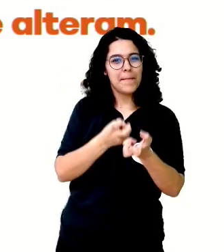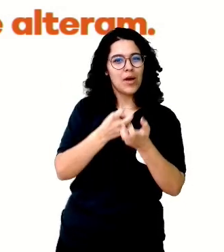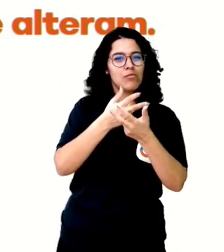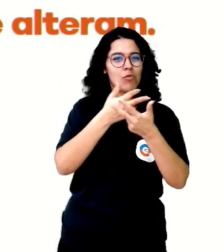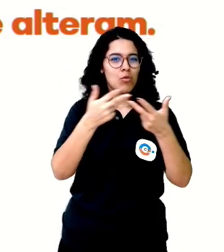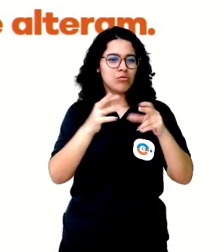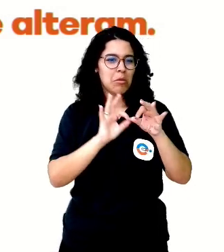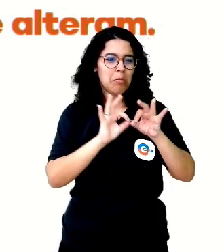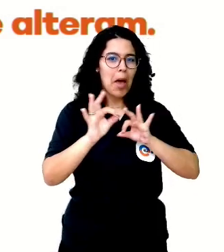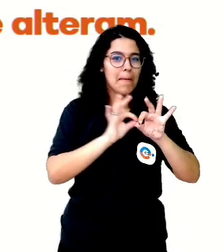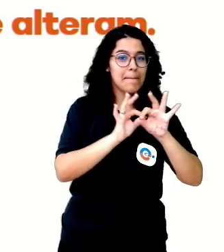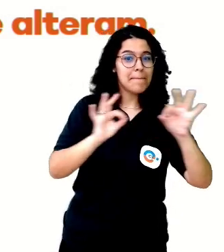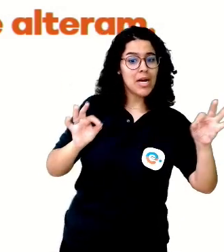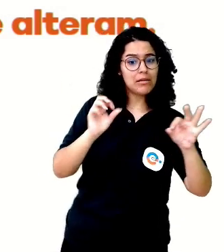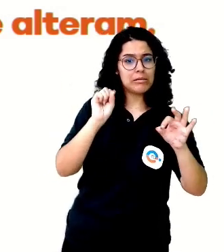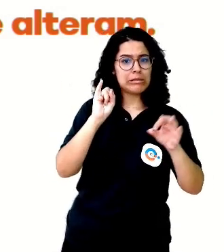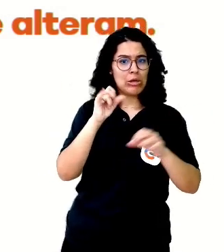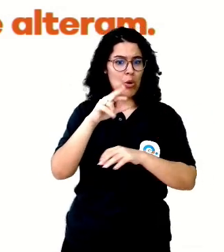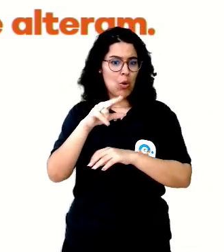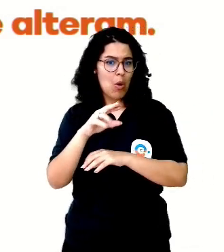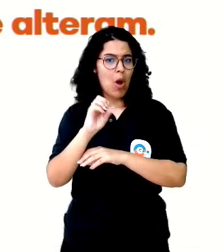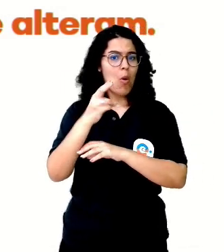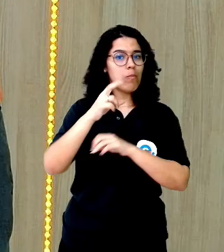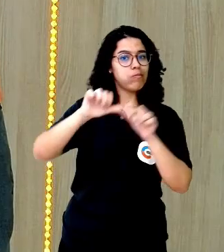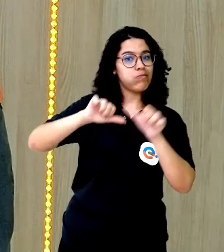modificam ou não se alteram.